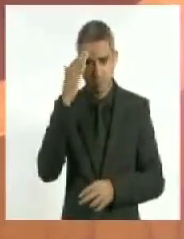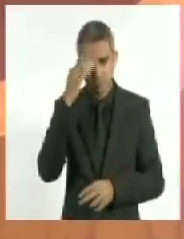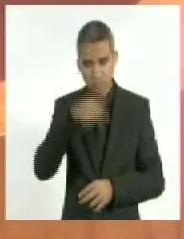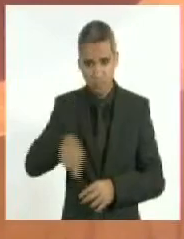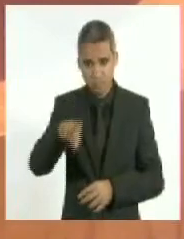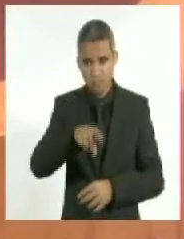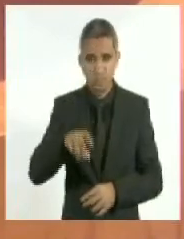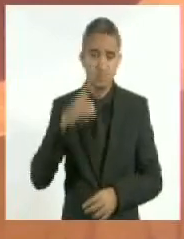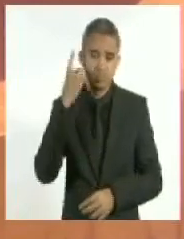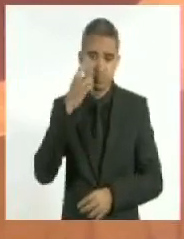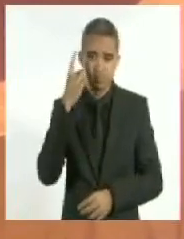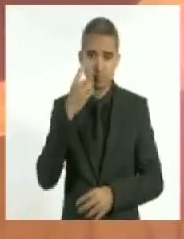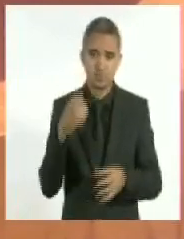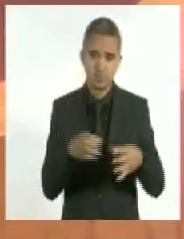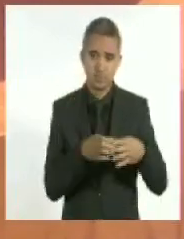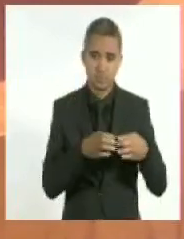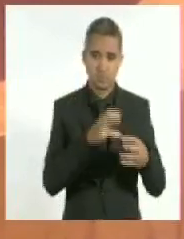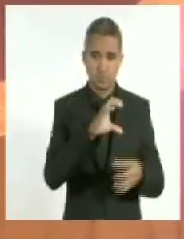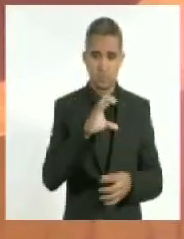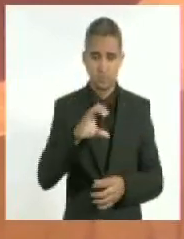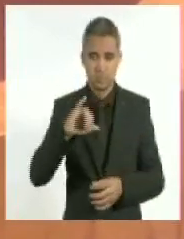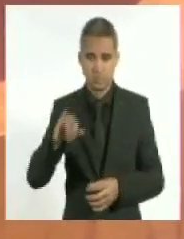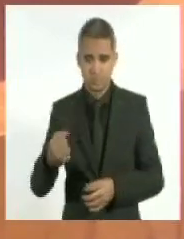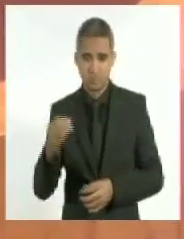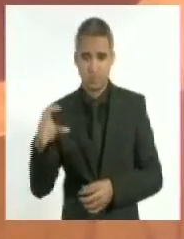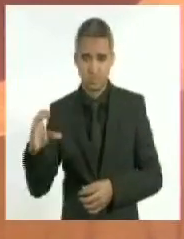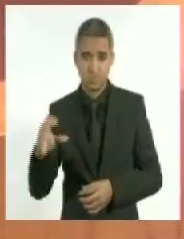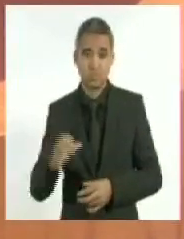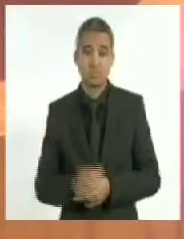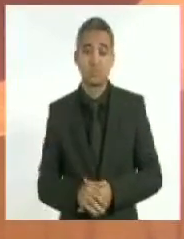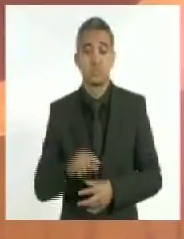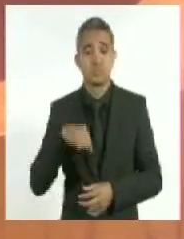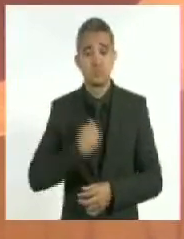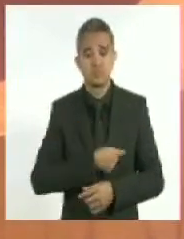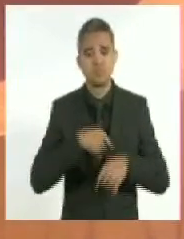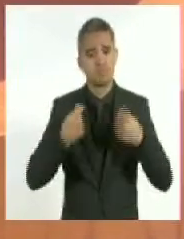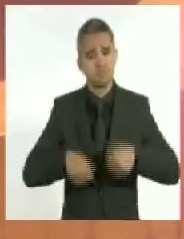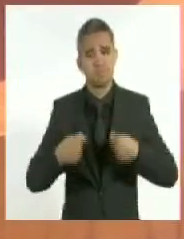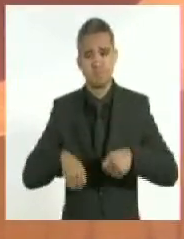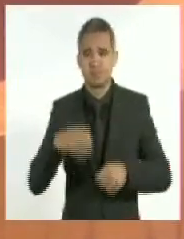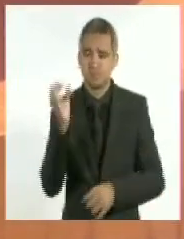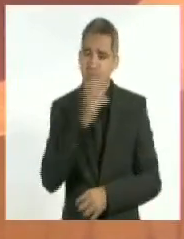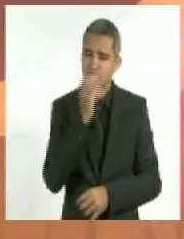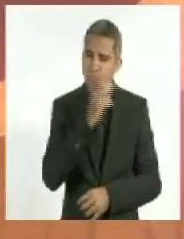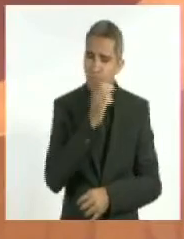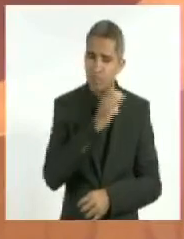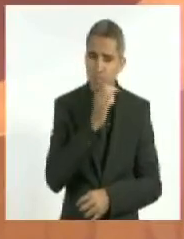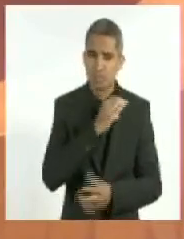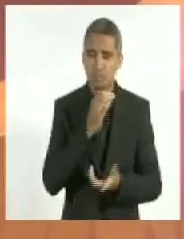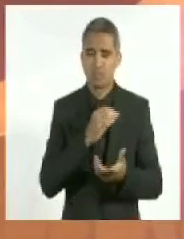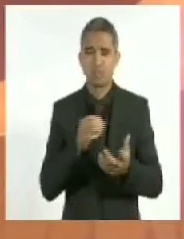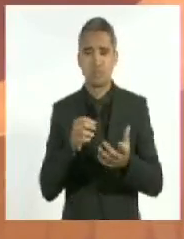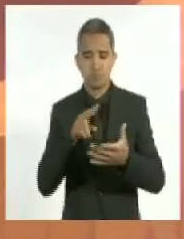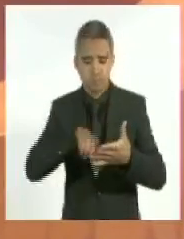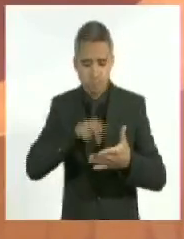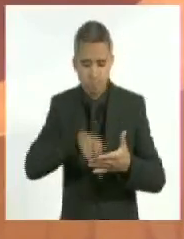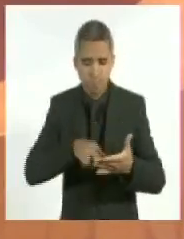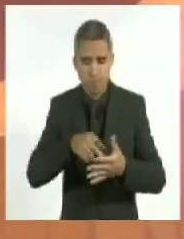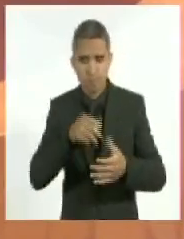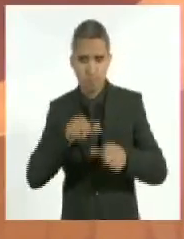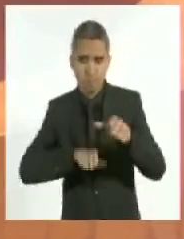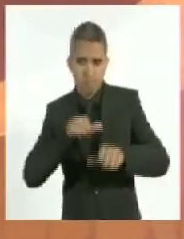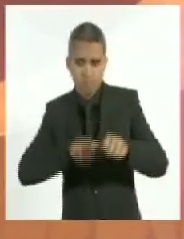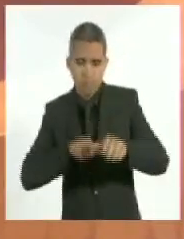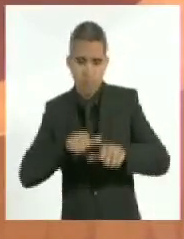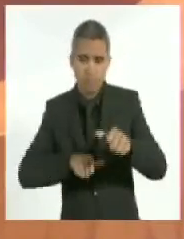aqueles que são membros da Comissão de Constituição e Justiça, que nós acelerássemos essa tramitação, essa apreciação, deputado Rafael, parece que Vossa Excelência faz